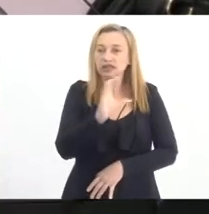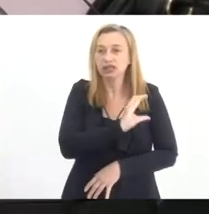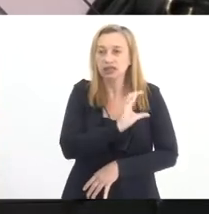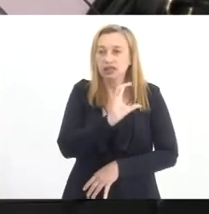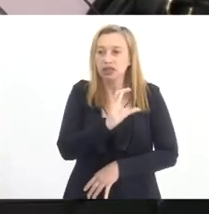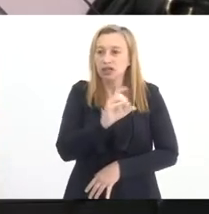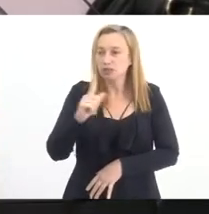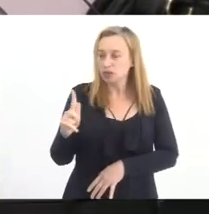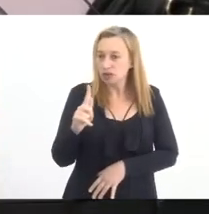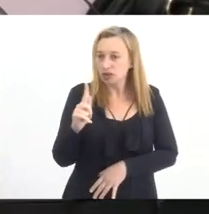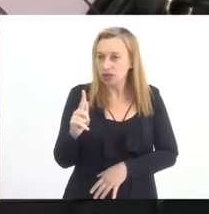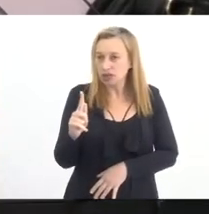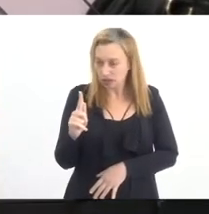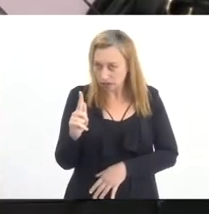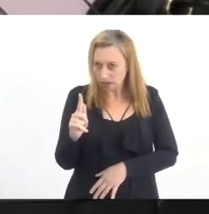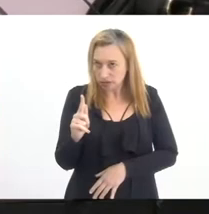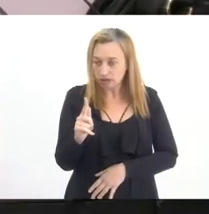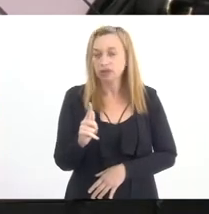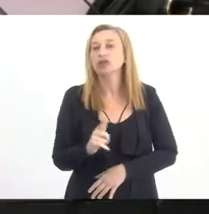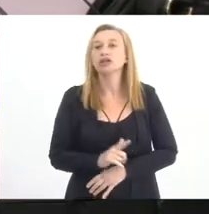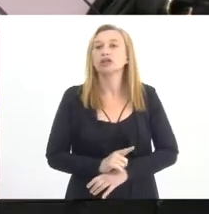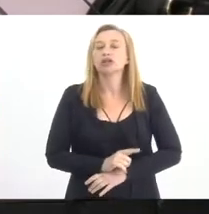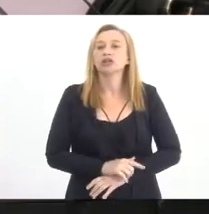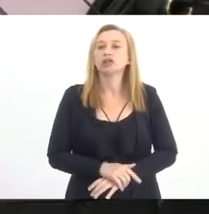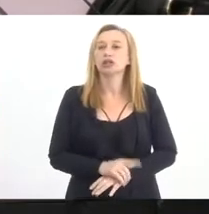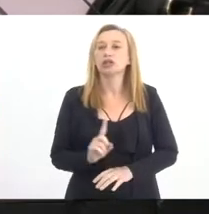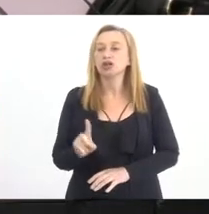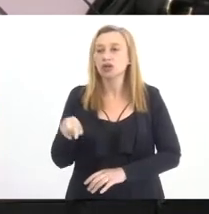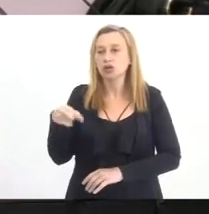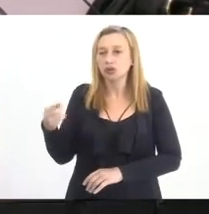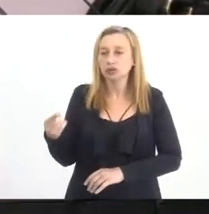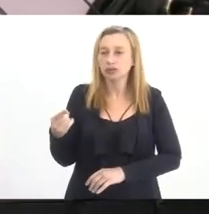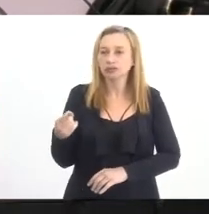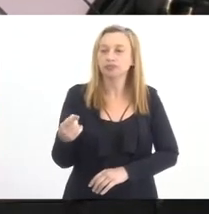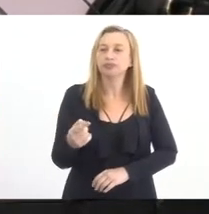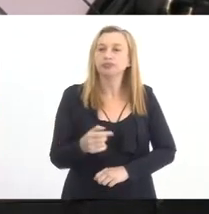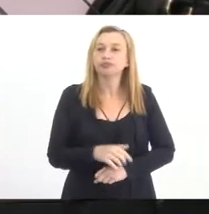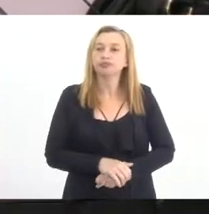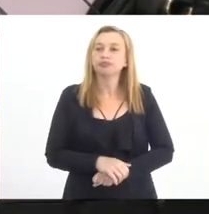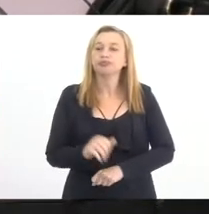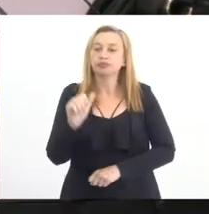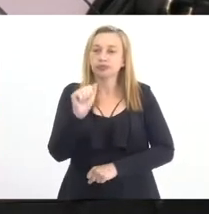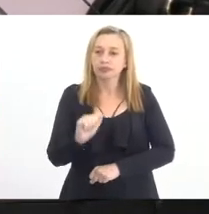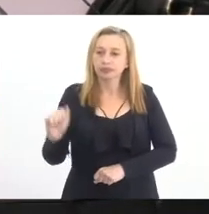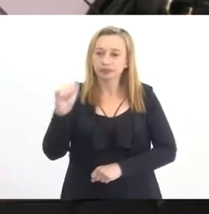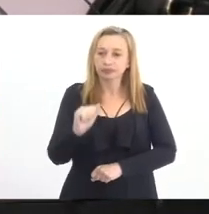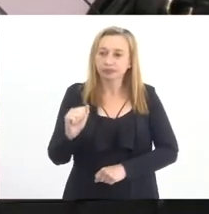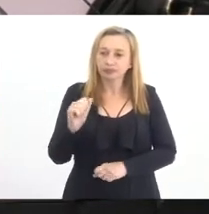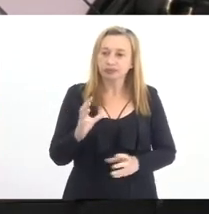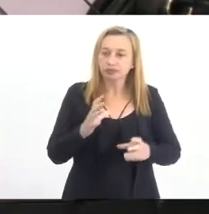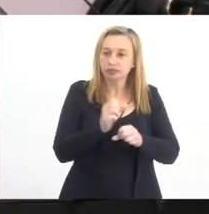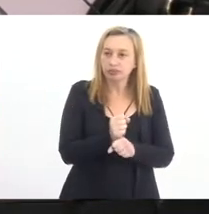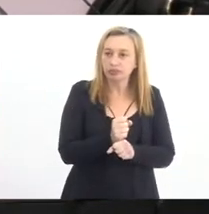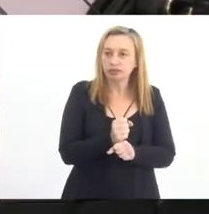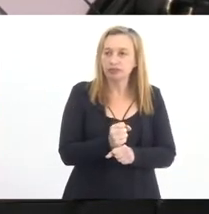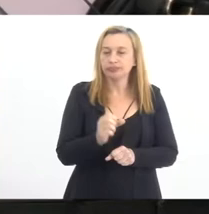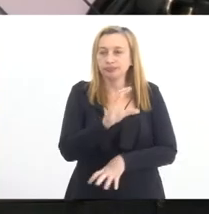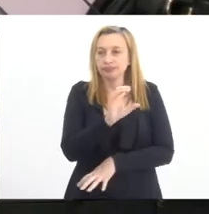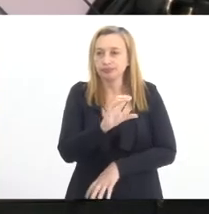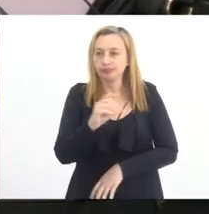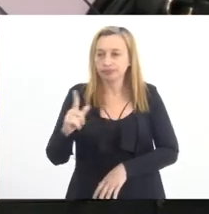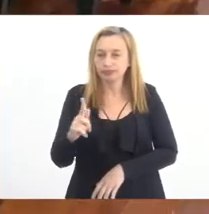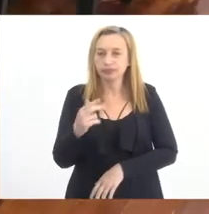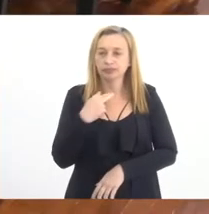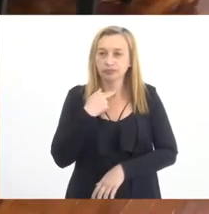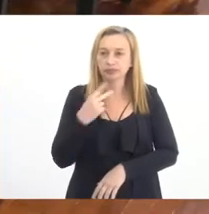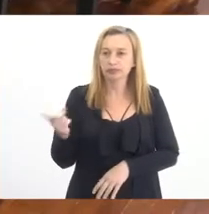da Associação de Contadores hoje não pôde vir, porque está tendo eleição lá na Associação de Contadores de Campo Grande. Mas a população de Santa